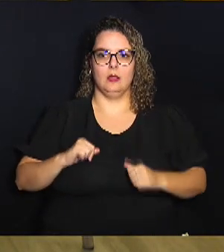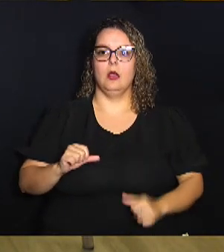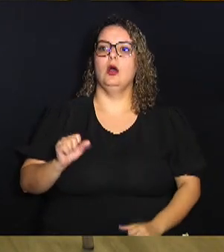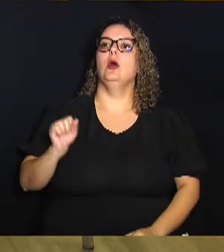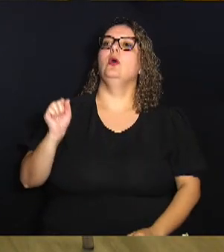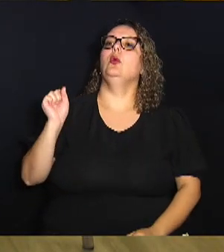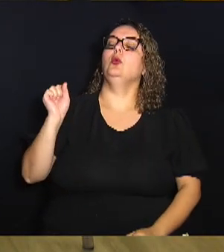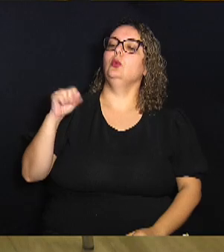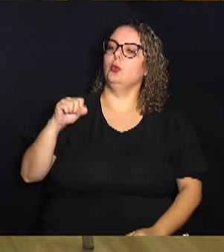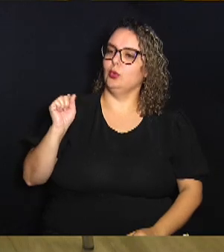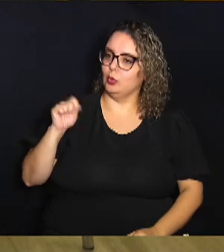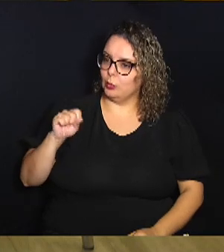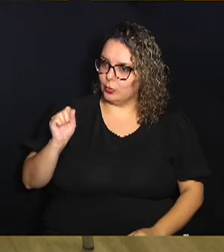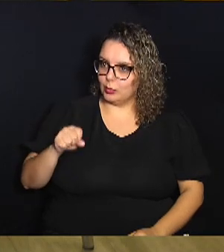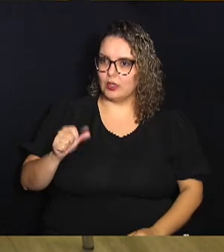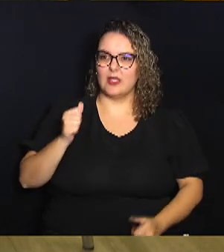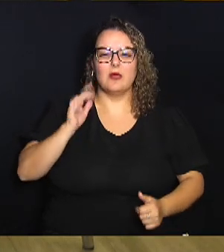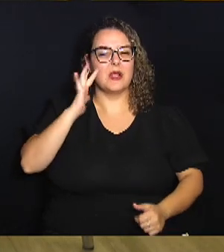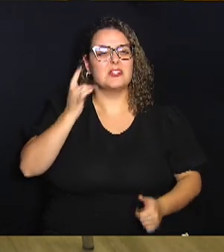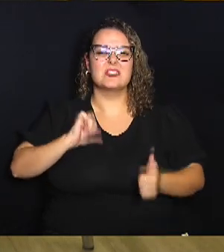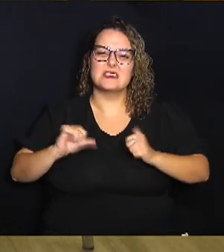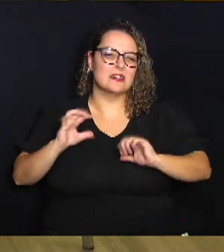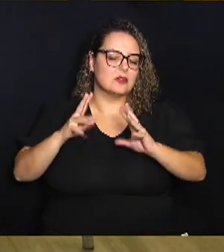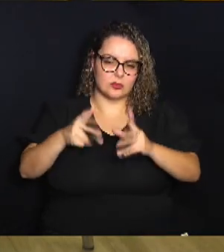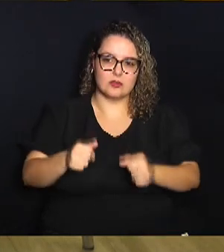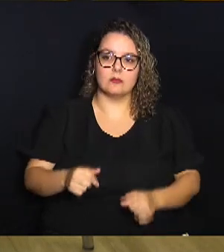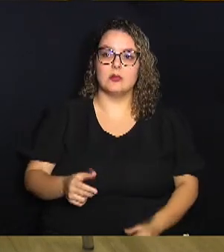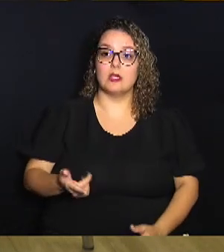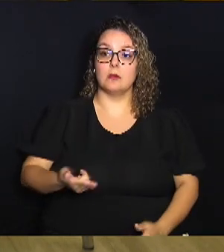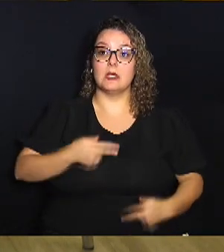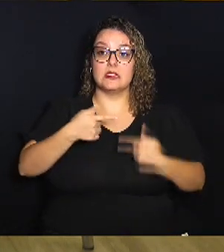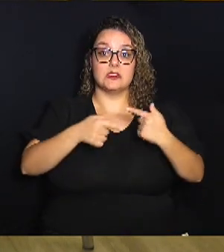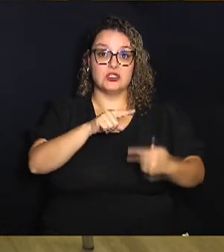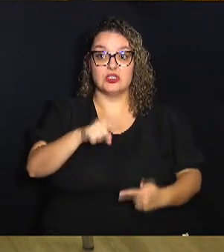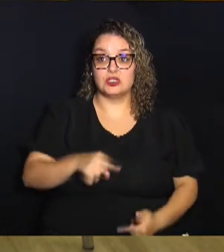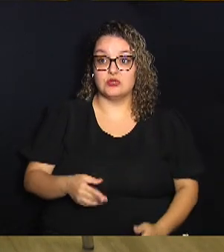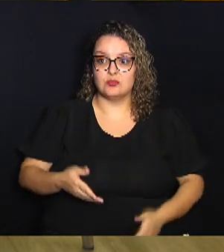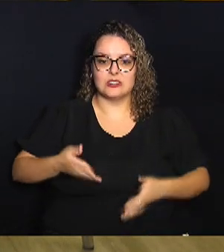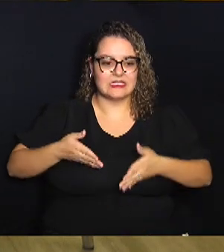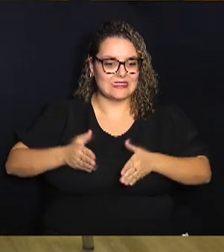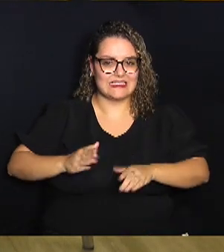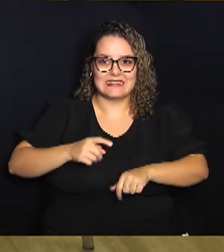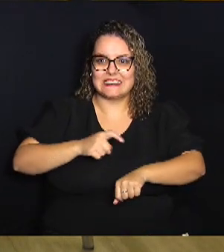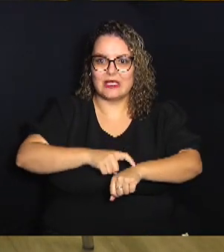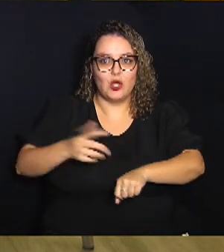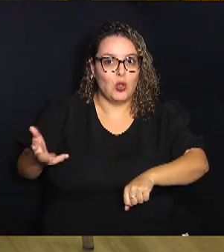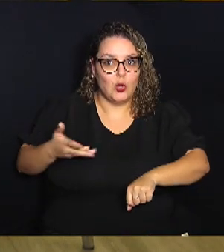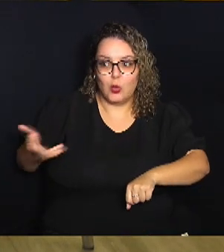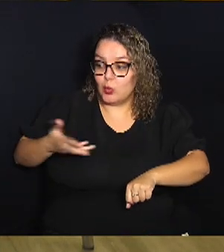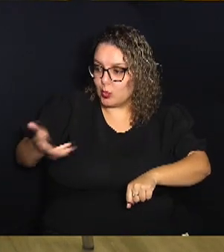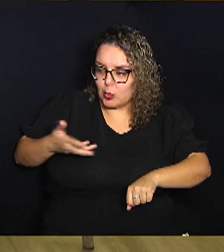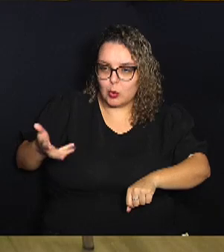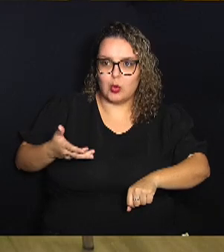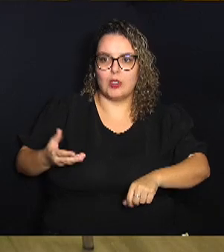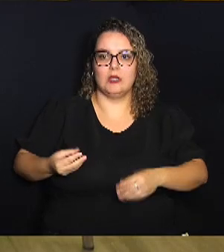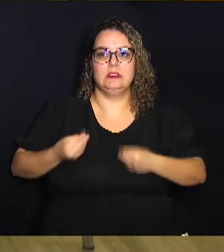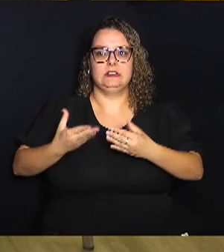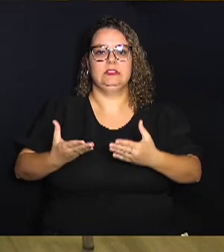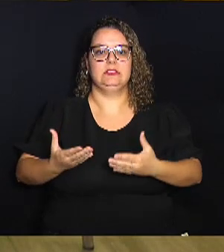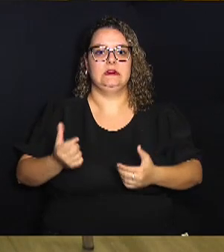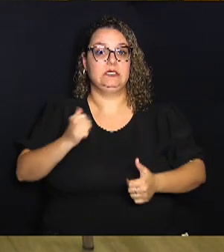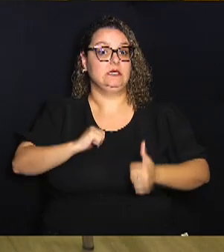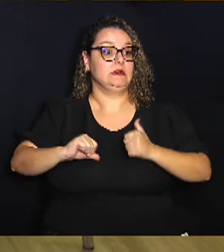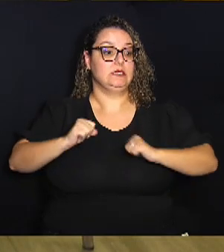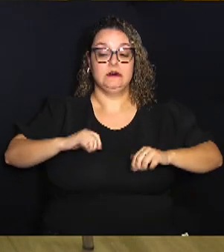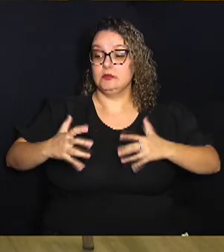a ansiedade, na verdade, está pegando todo mundo, né? Certo. Mas a geração Z, por ter nascido nessa velocidade, traz essa ânsia.